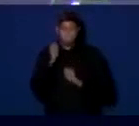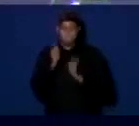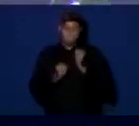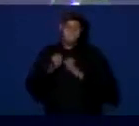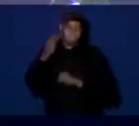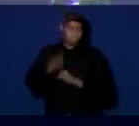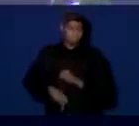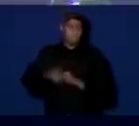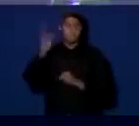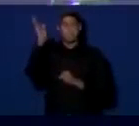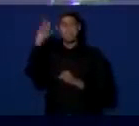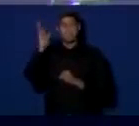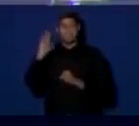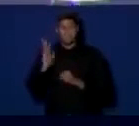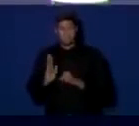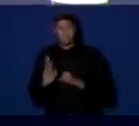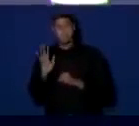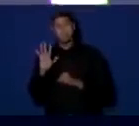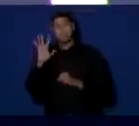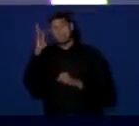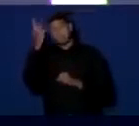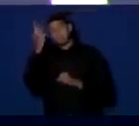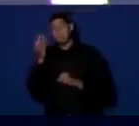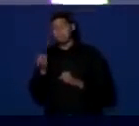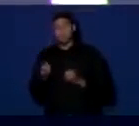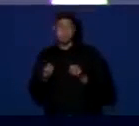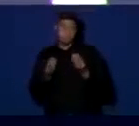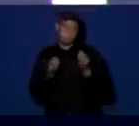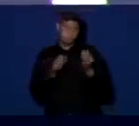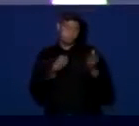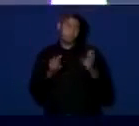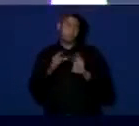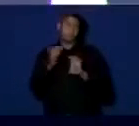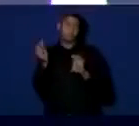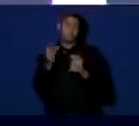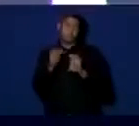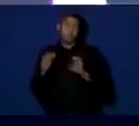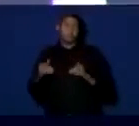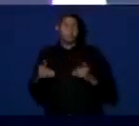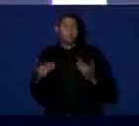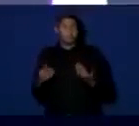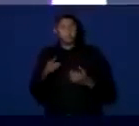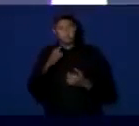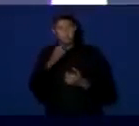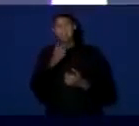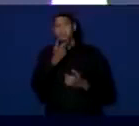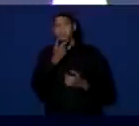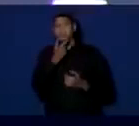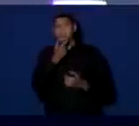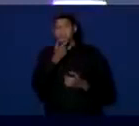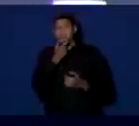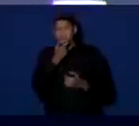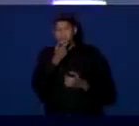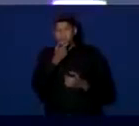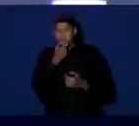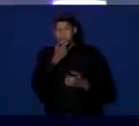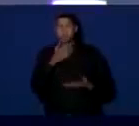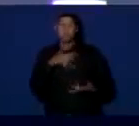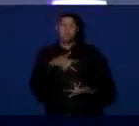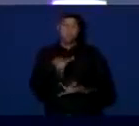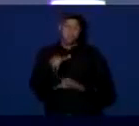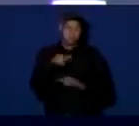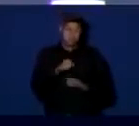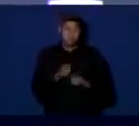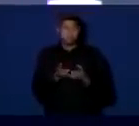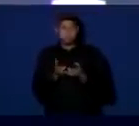management no Brasil. E, mais do que isso, resolveu ir para fora para empreender. Então, está lá em Londres, tocando um hedge fund global